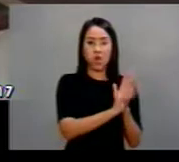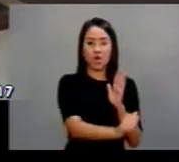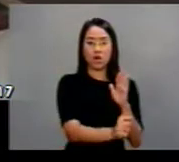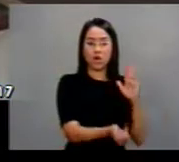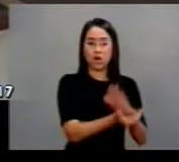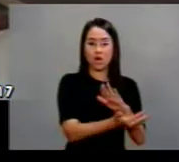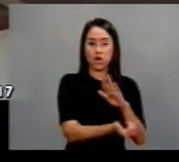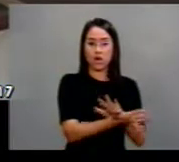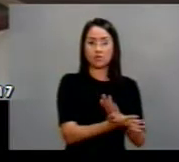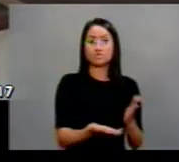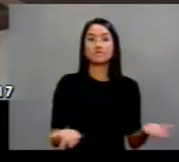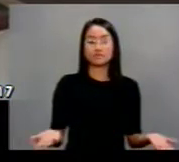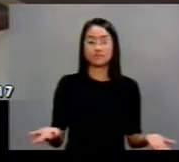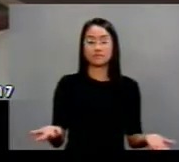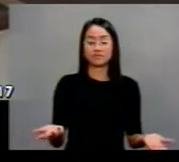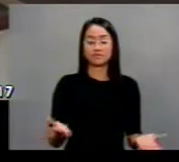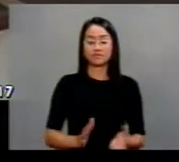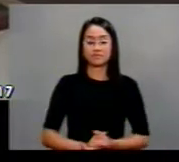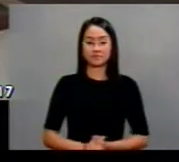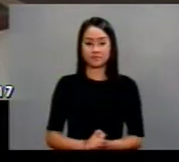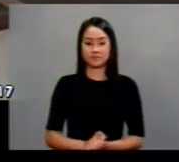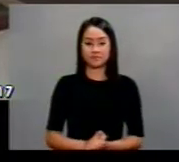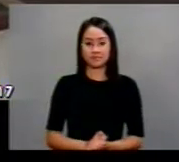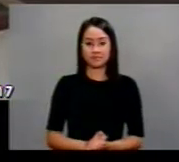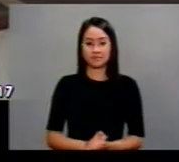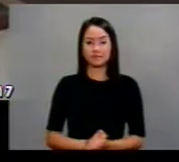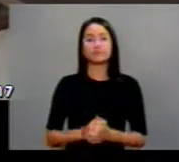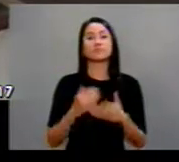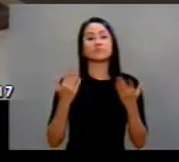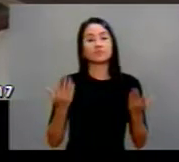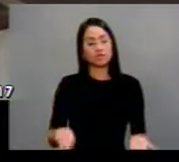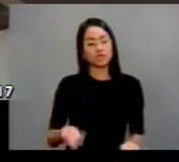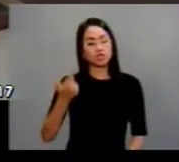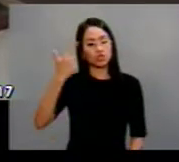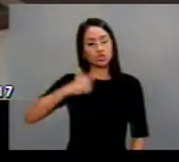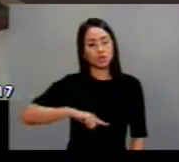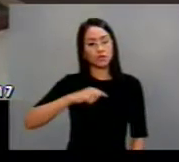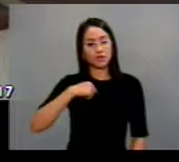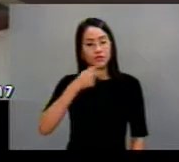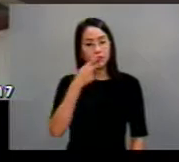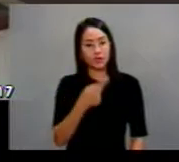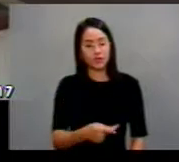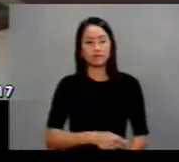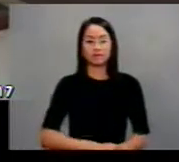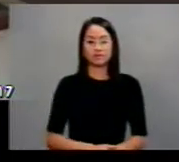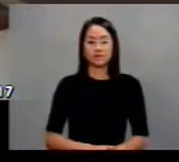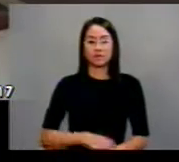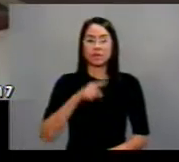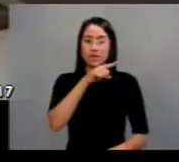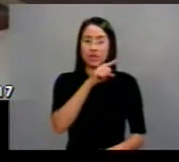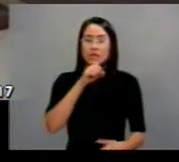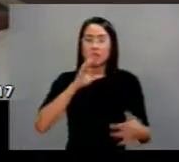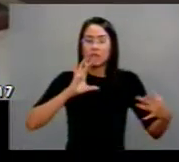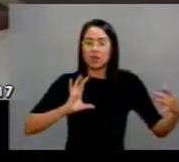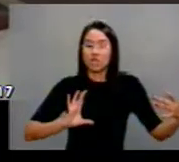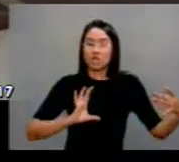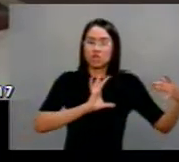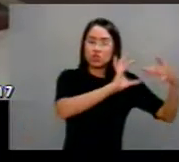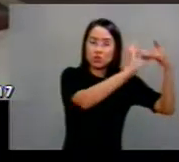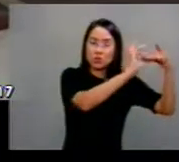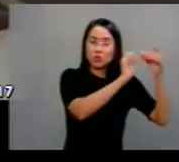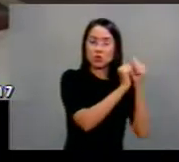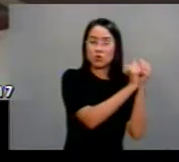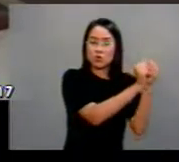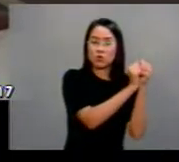vil ao poder econômico. Repito, pela terceira vez, estar ao lado de Temer é estar contra o